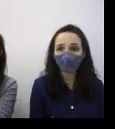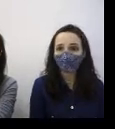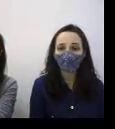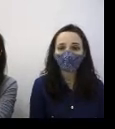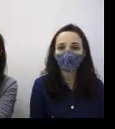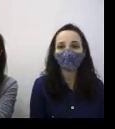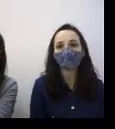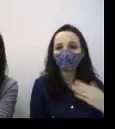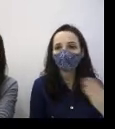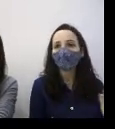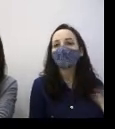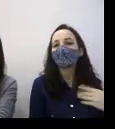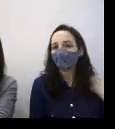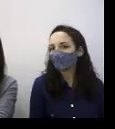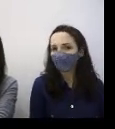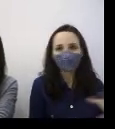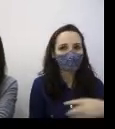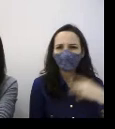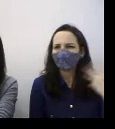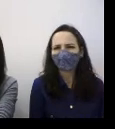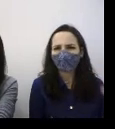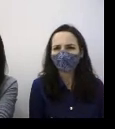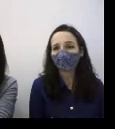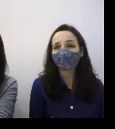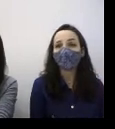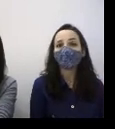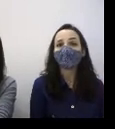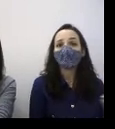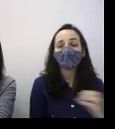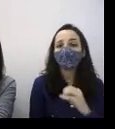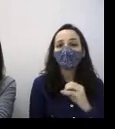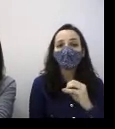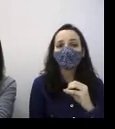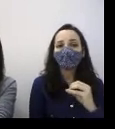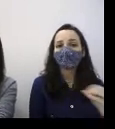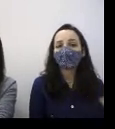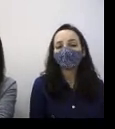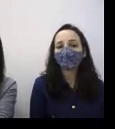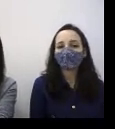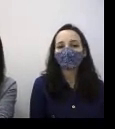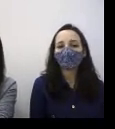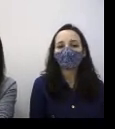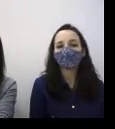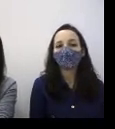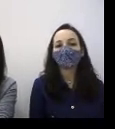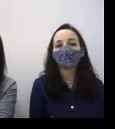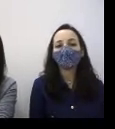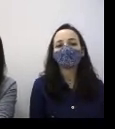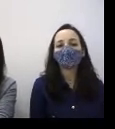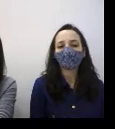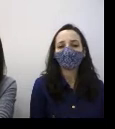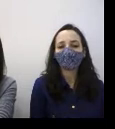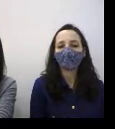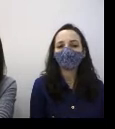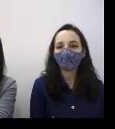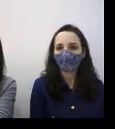máximo a automedicação, até porque não é uma questão de compra, tem que ter receita, mas não fazer uso dessas medicações sem